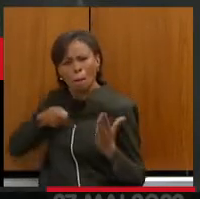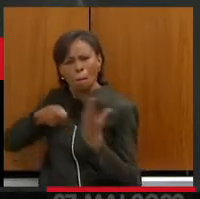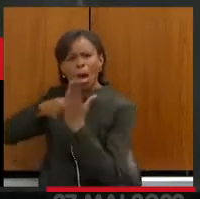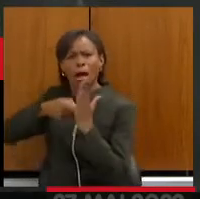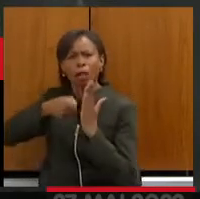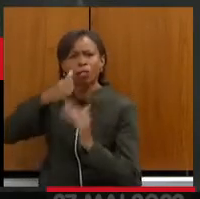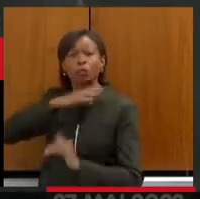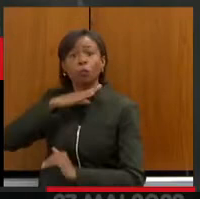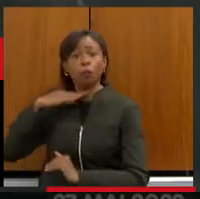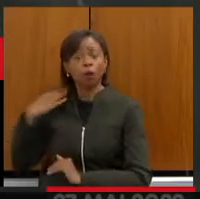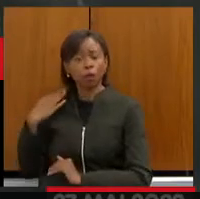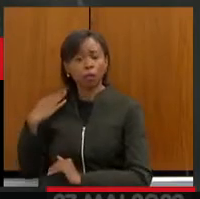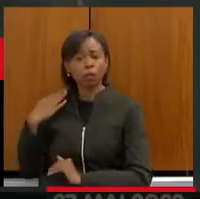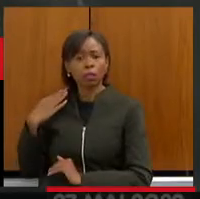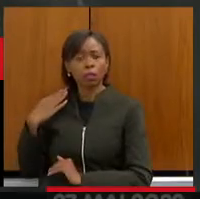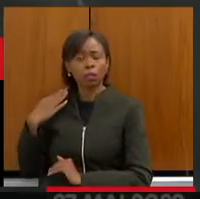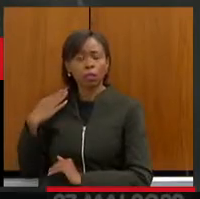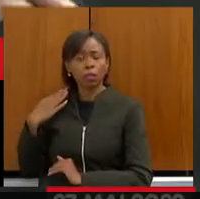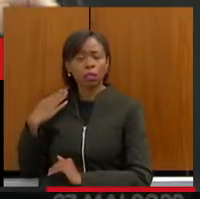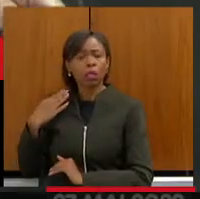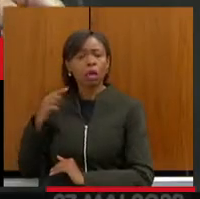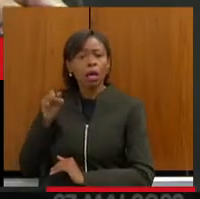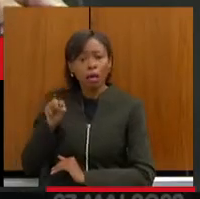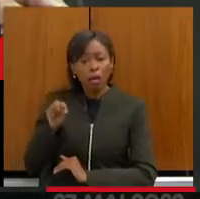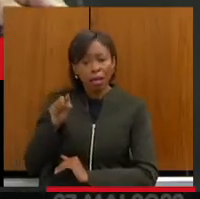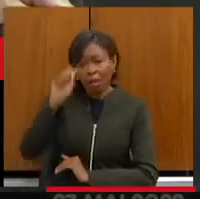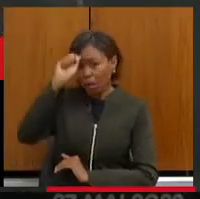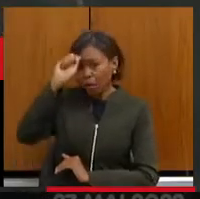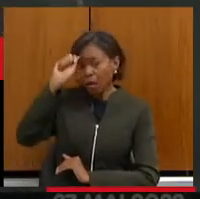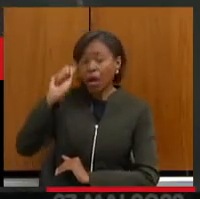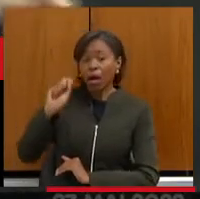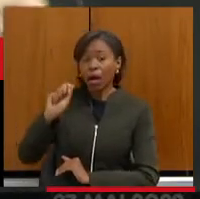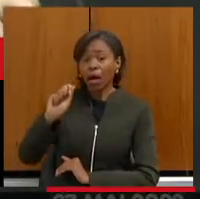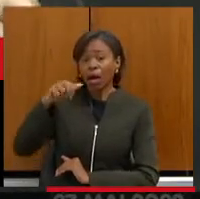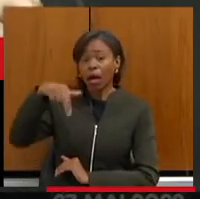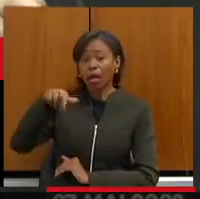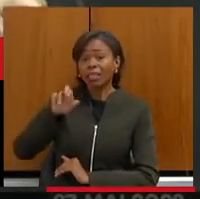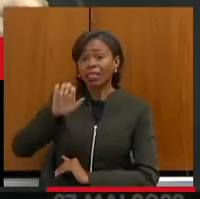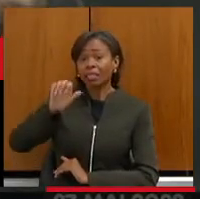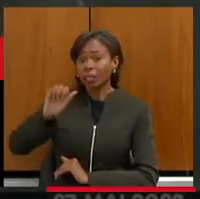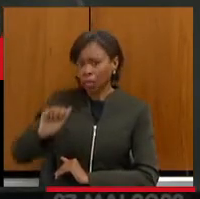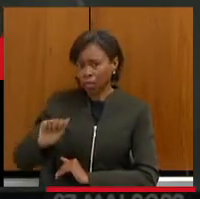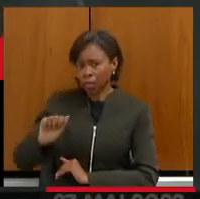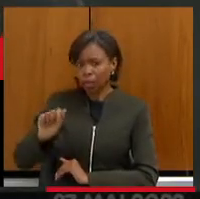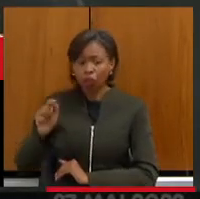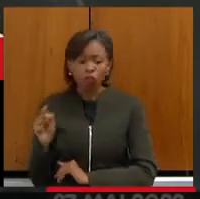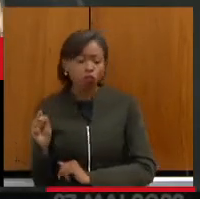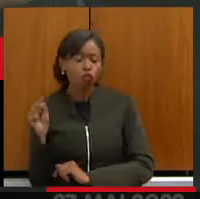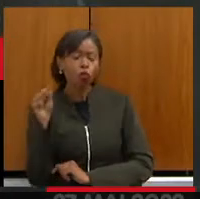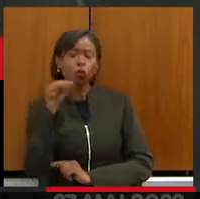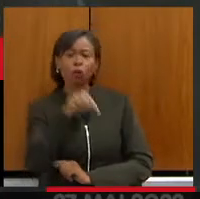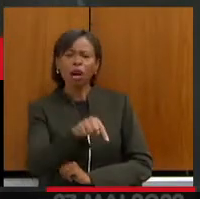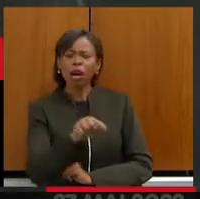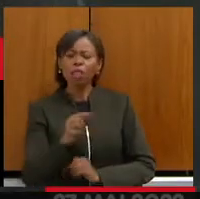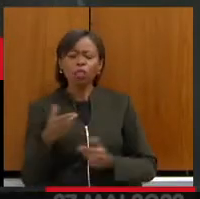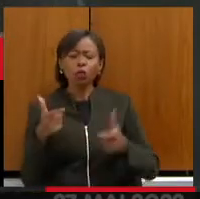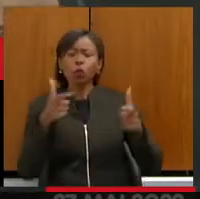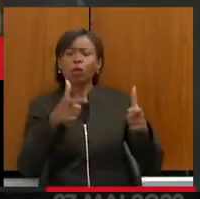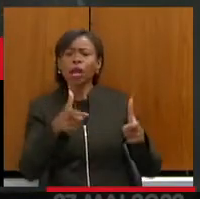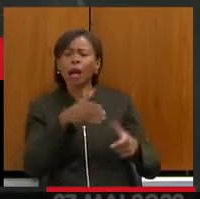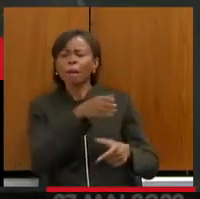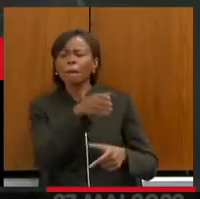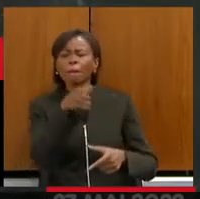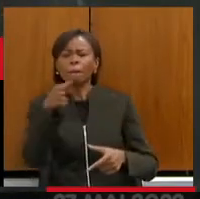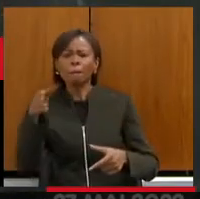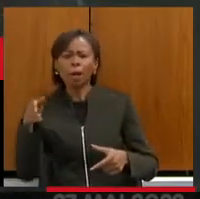Andreia é questionado quando ela vai no território na proteção àqueles que as